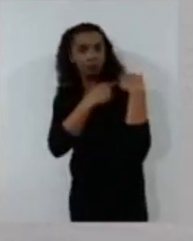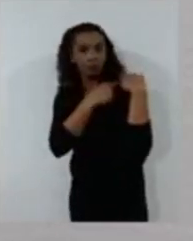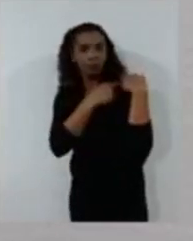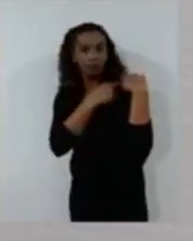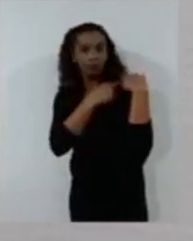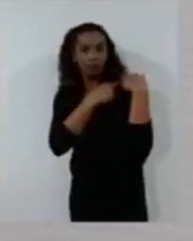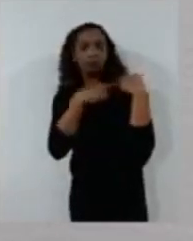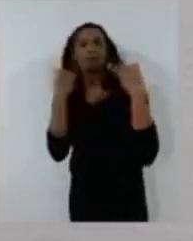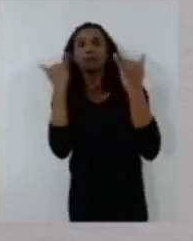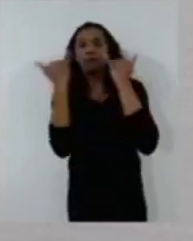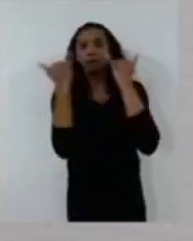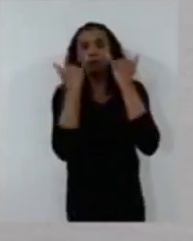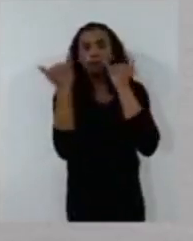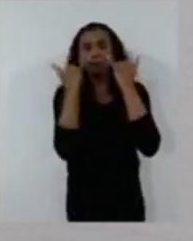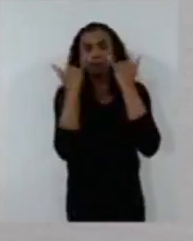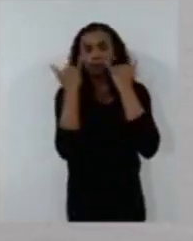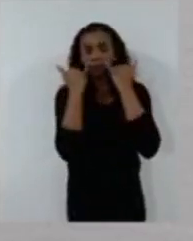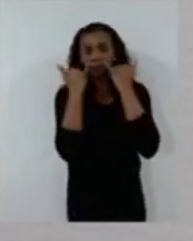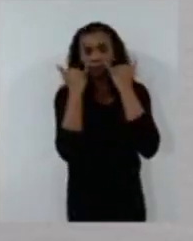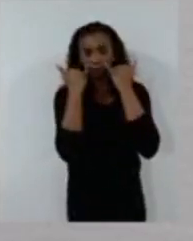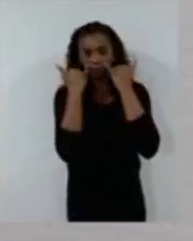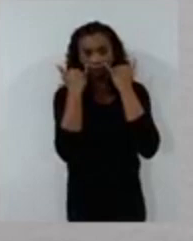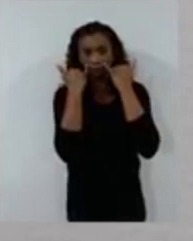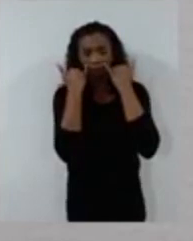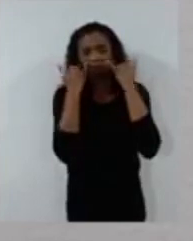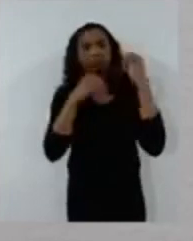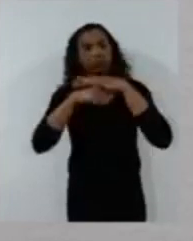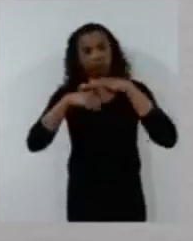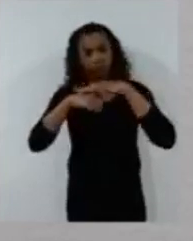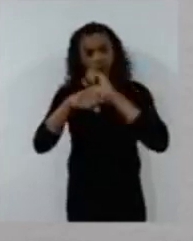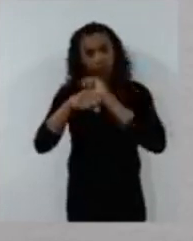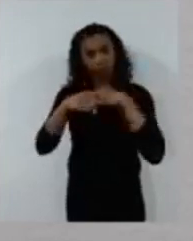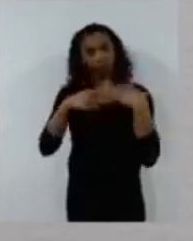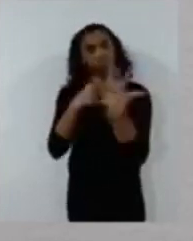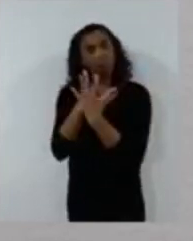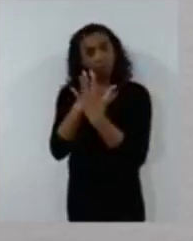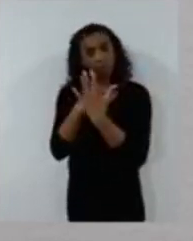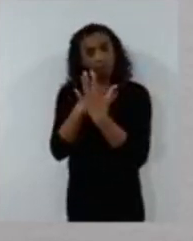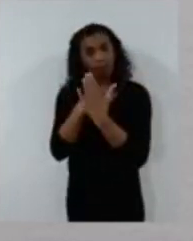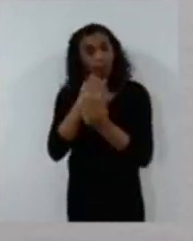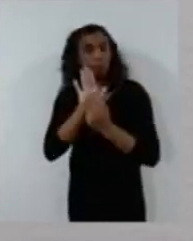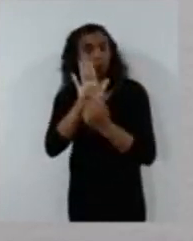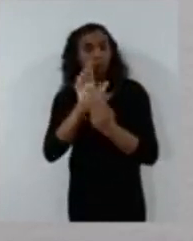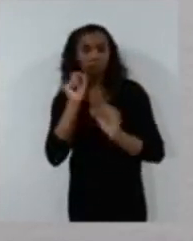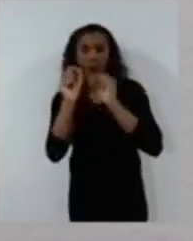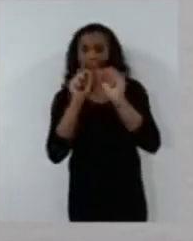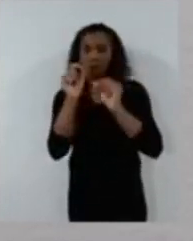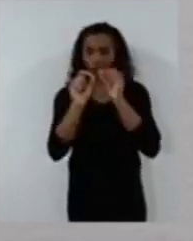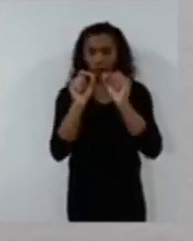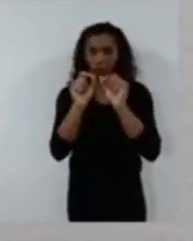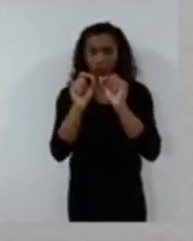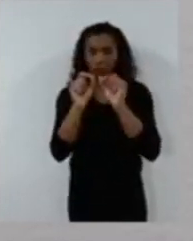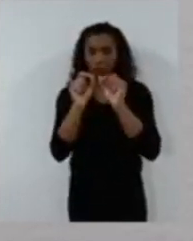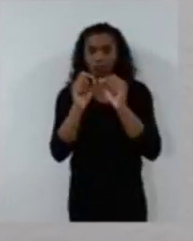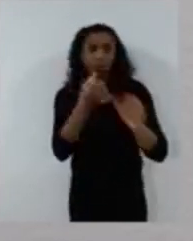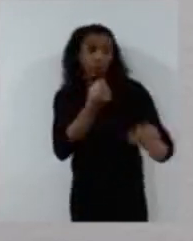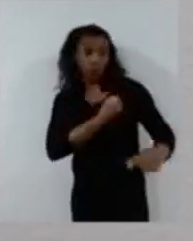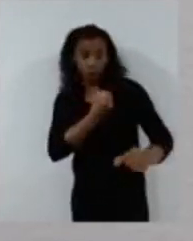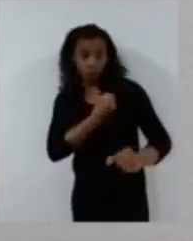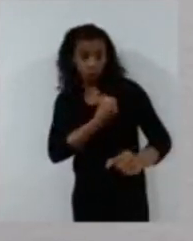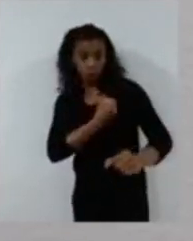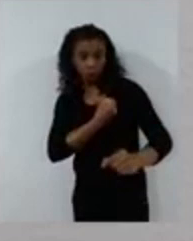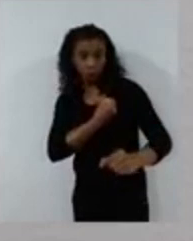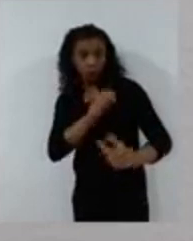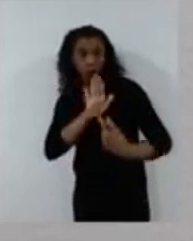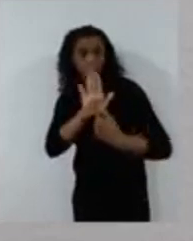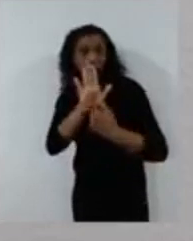às informações sobre a doença. Então, já é previsto que a partir de indicadores muito bem definidos,